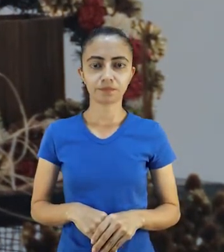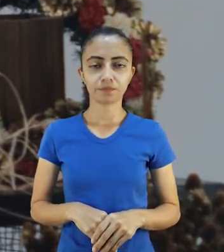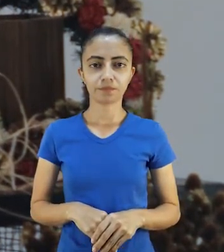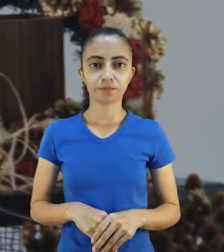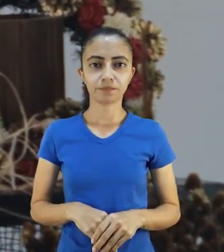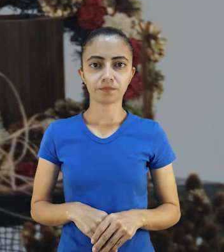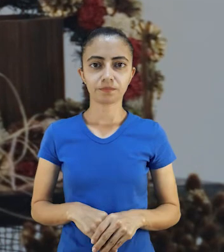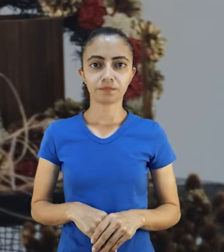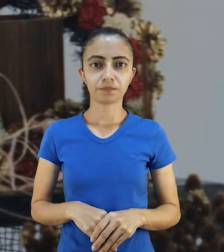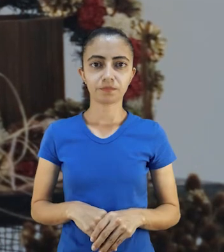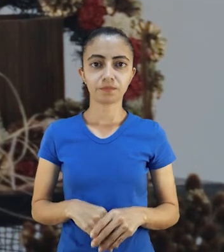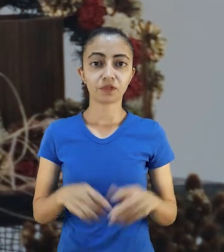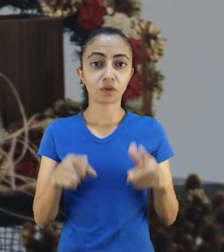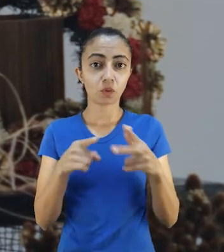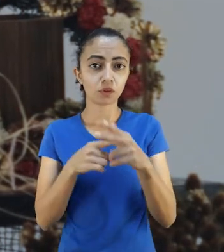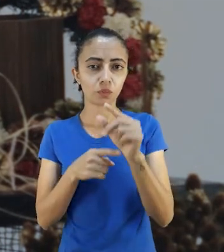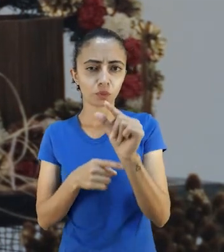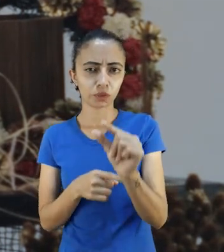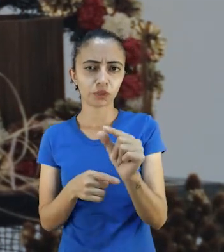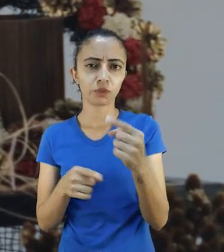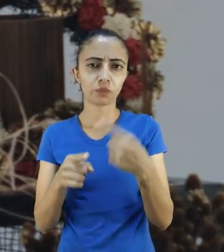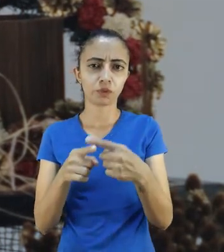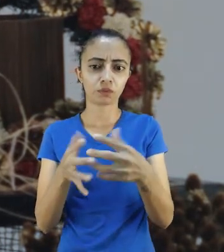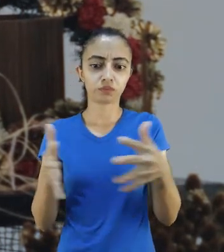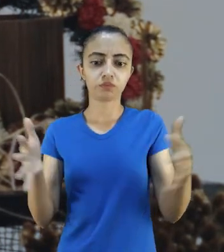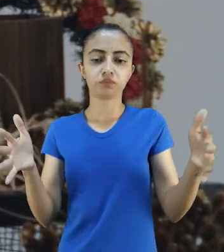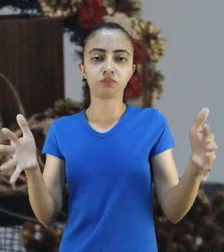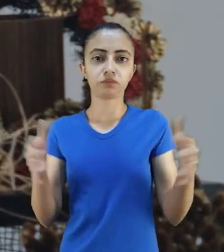Aqui eu vou cortar um pouquinho porque tá muito grande.